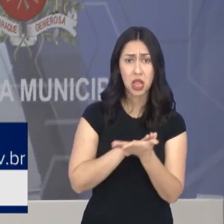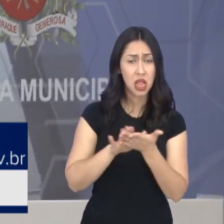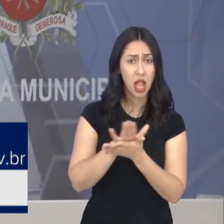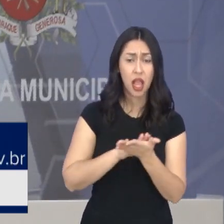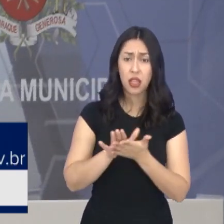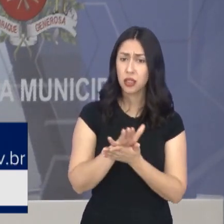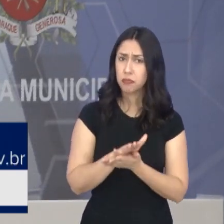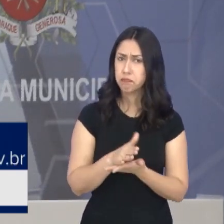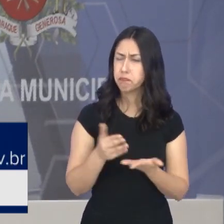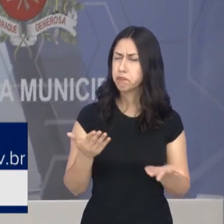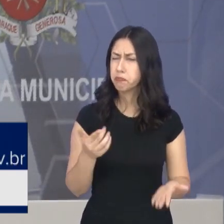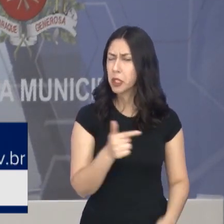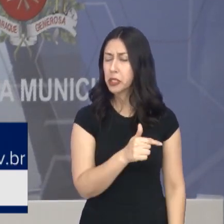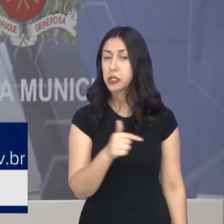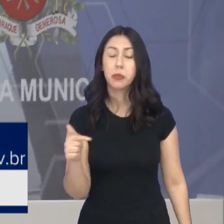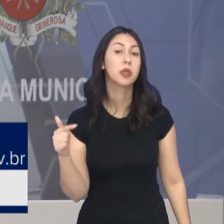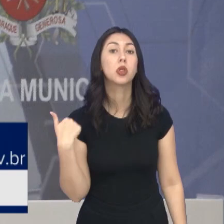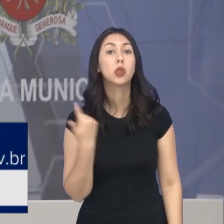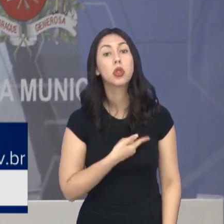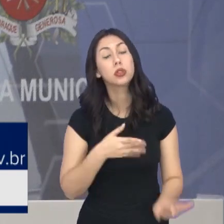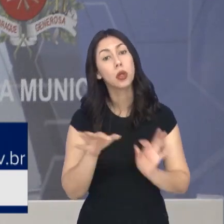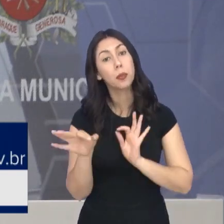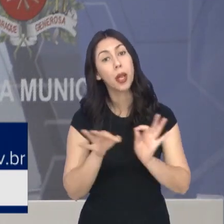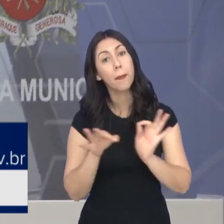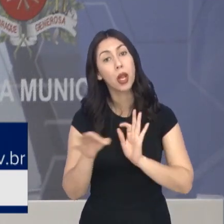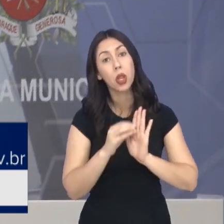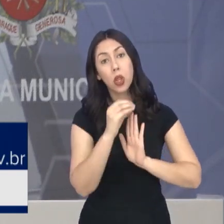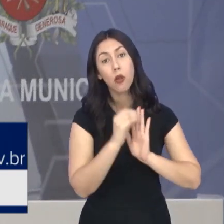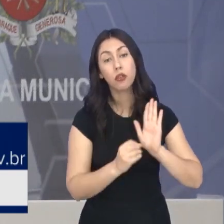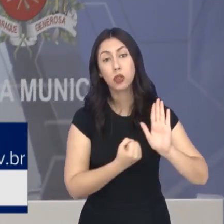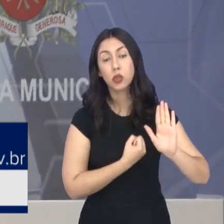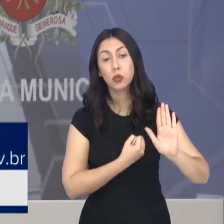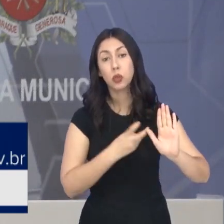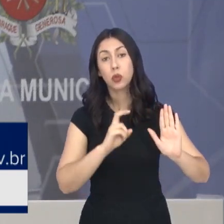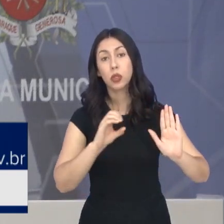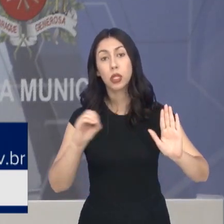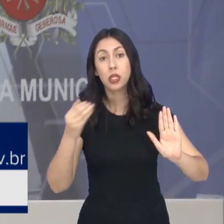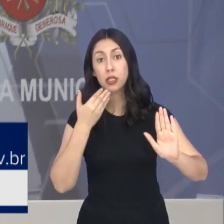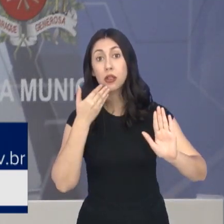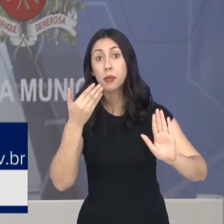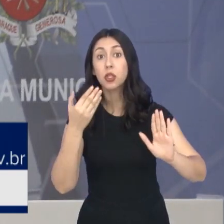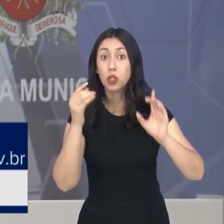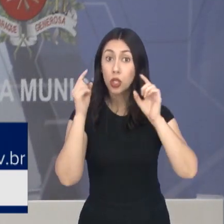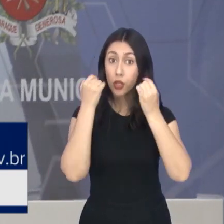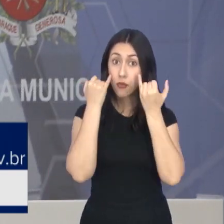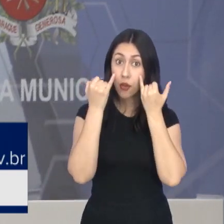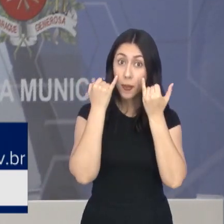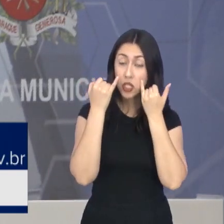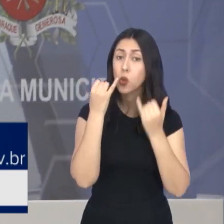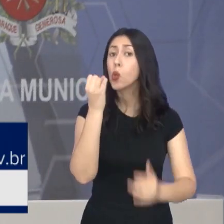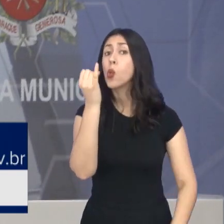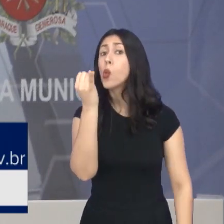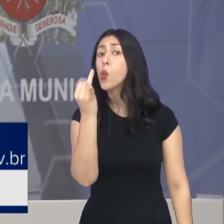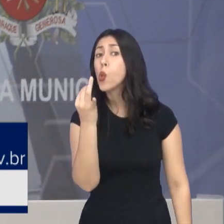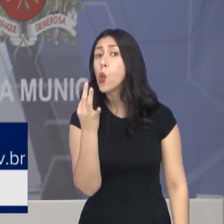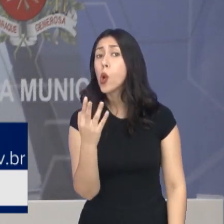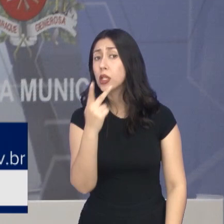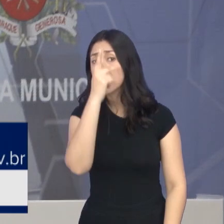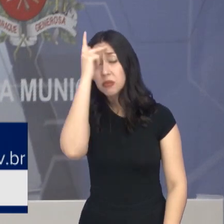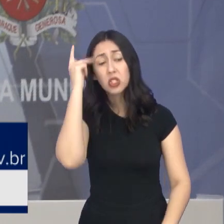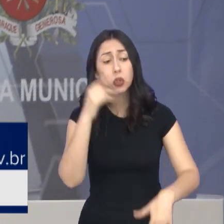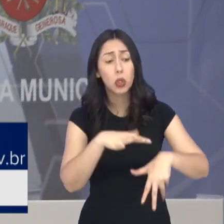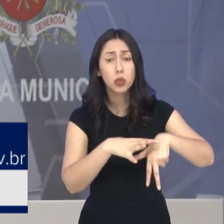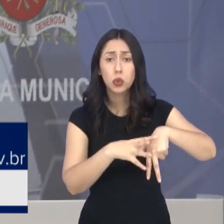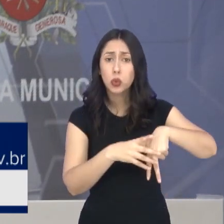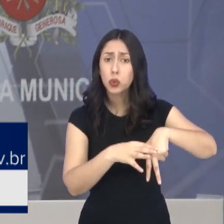E essa semana a gente fez o ofício número 500, né? Solicitando informações sobre a quantidade de pacientes que aguardam na fila para consultas